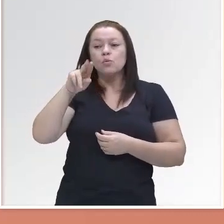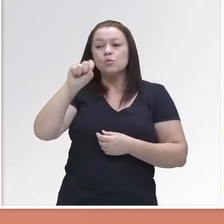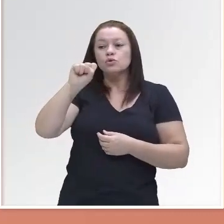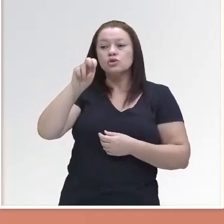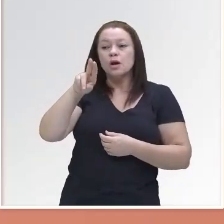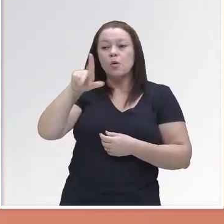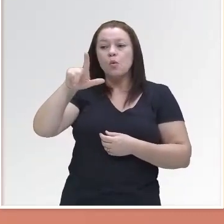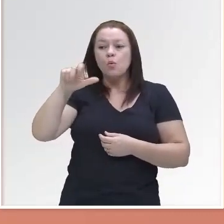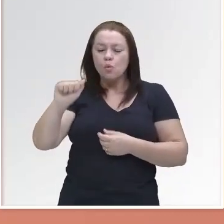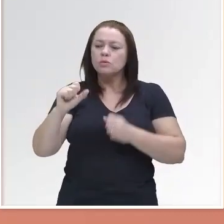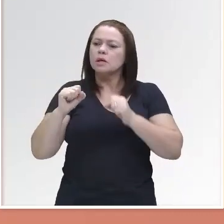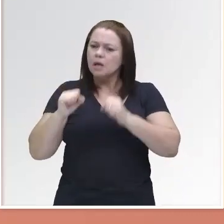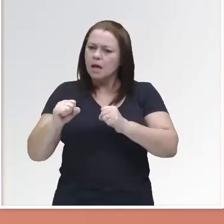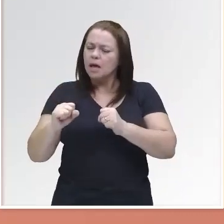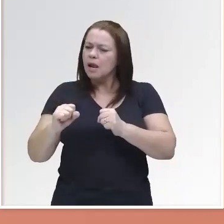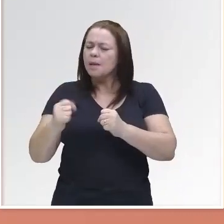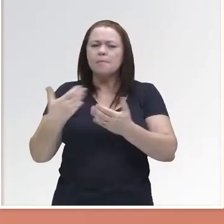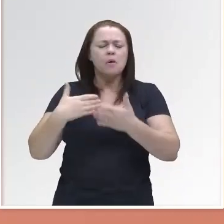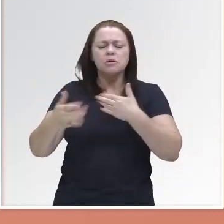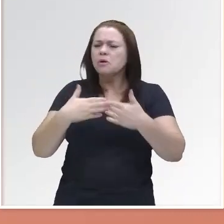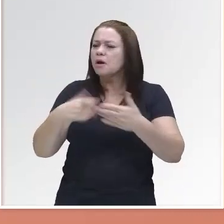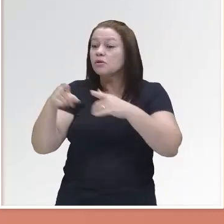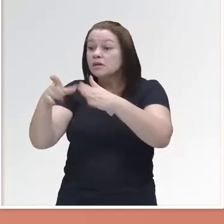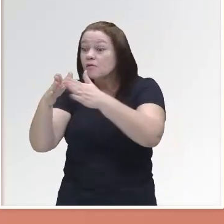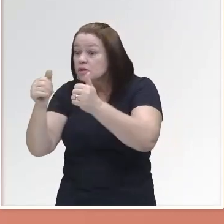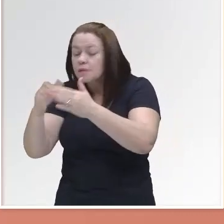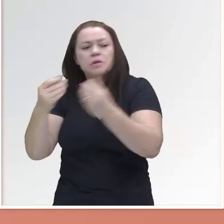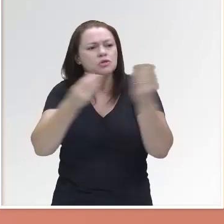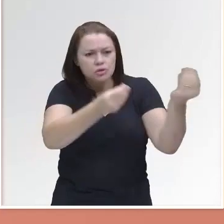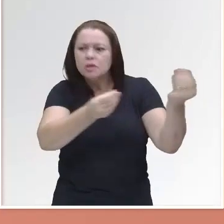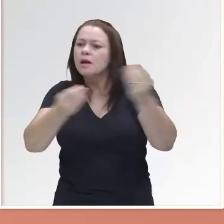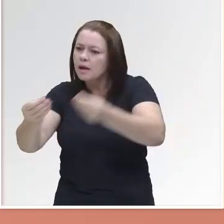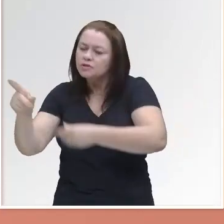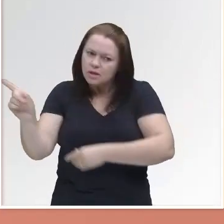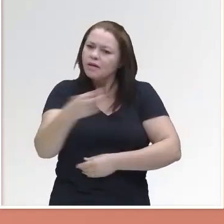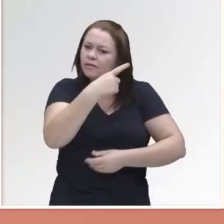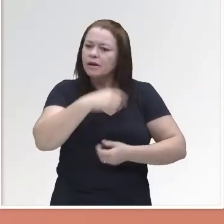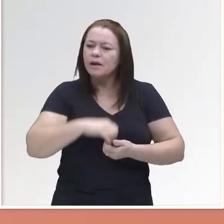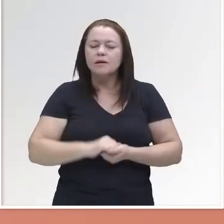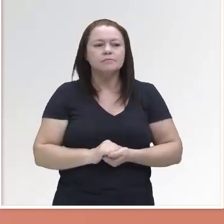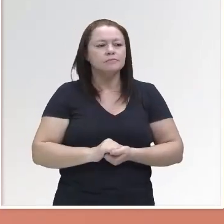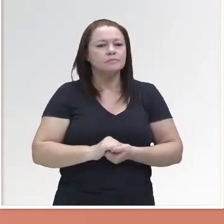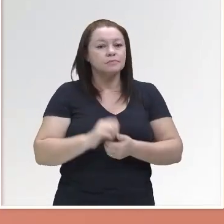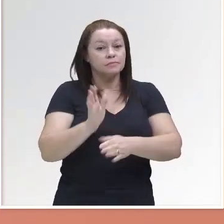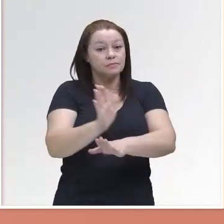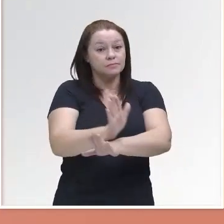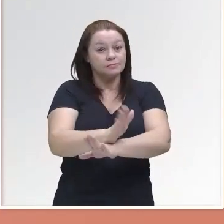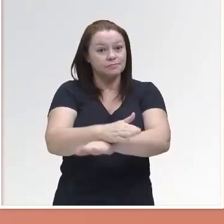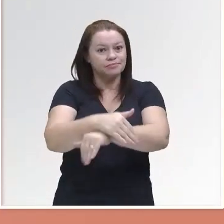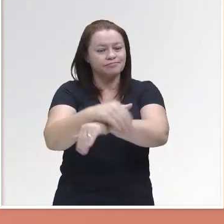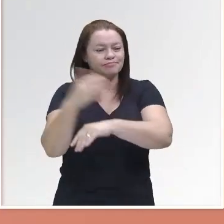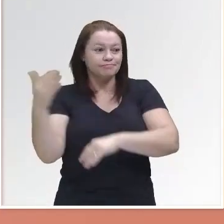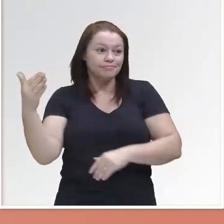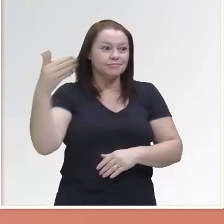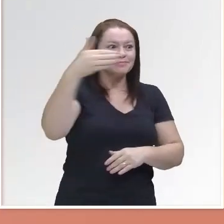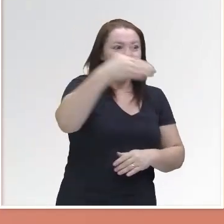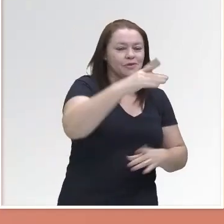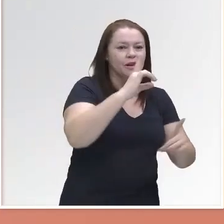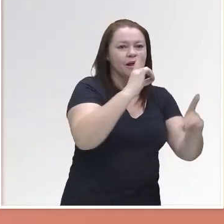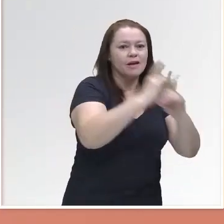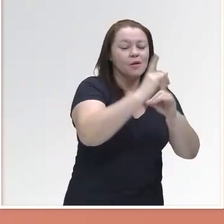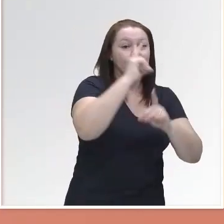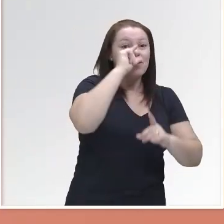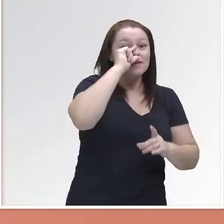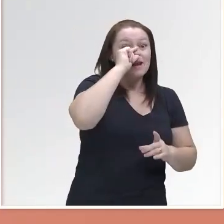realizar todos os sonhos. Ariel a procurou e ela concordou em